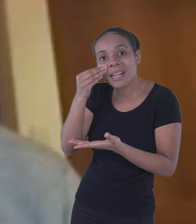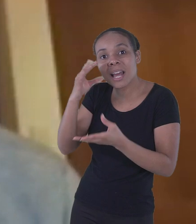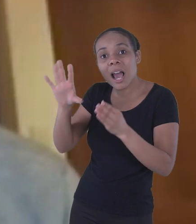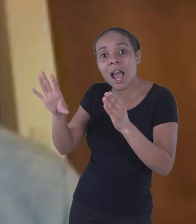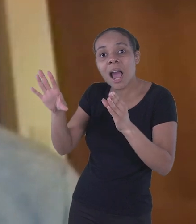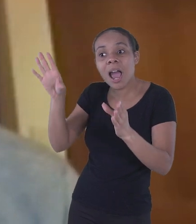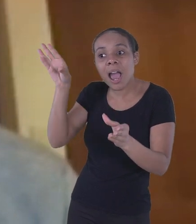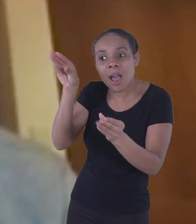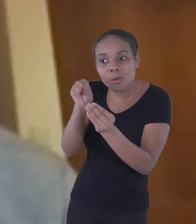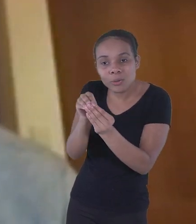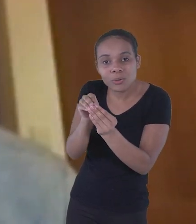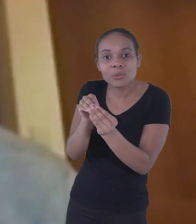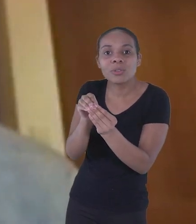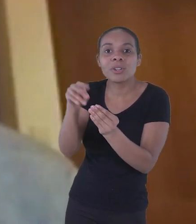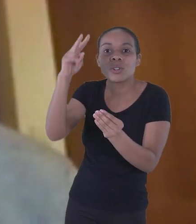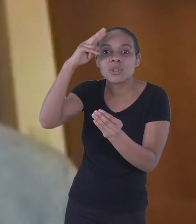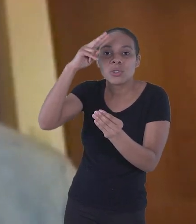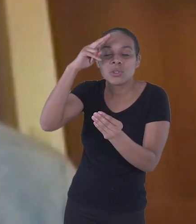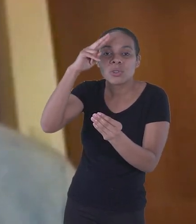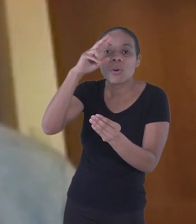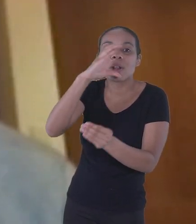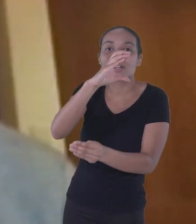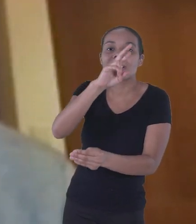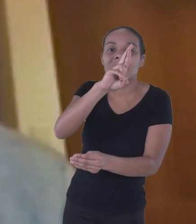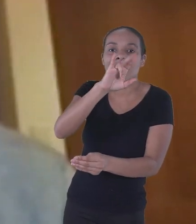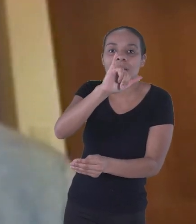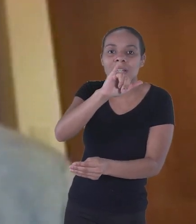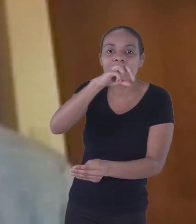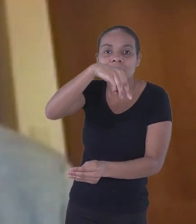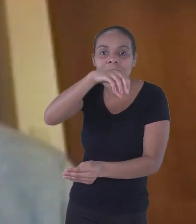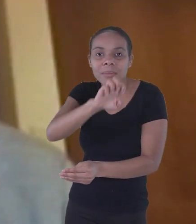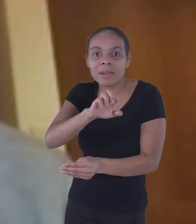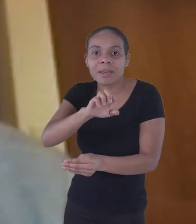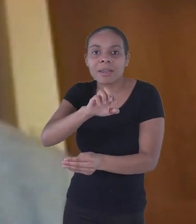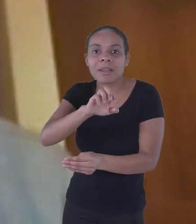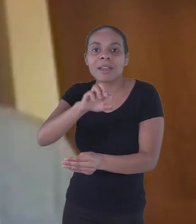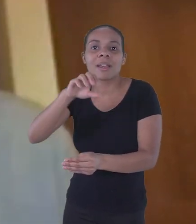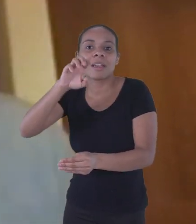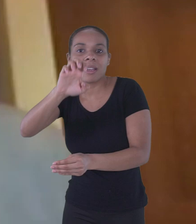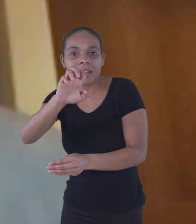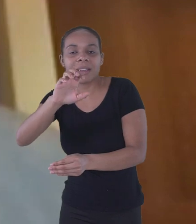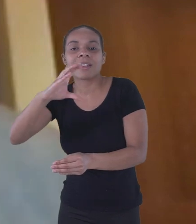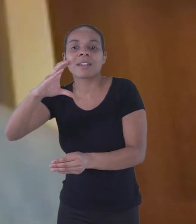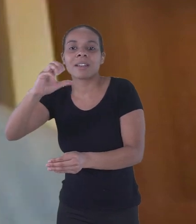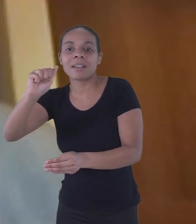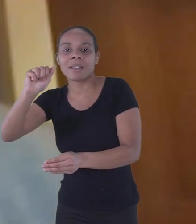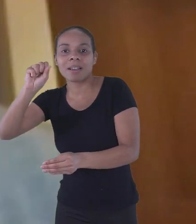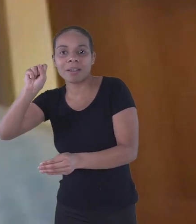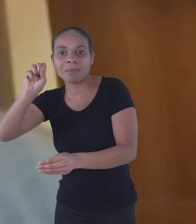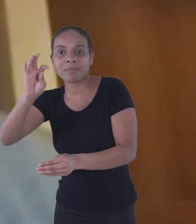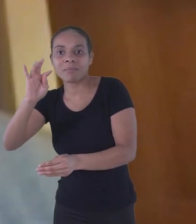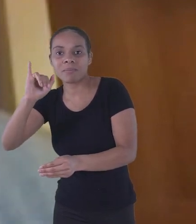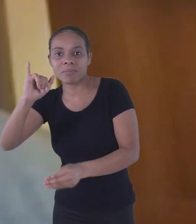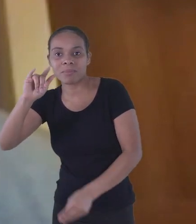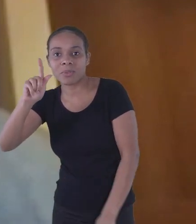maluco dá uma machadada na Na cara. senhoria que cai escada Exato. abaixo e tal.